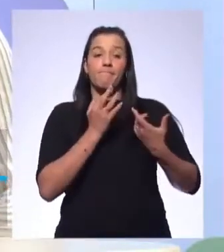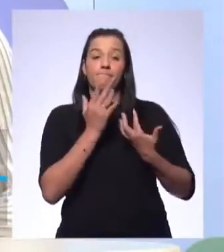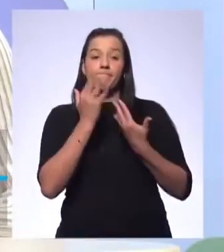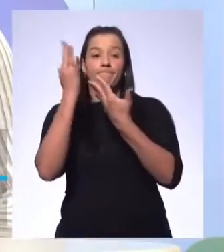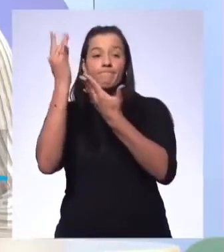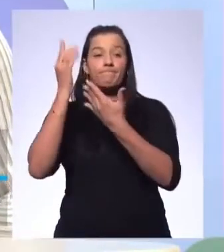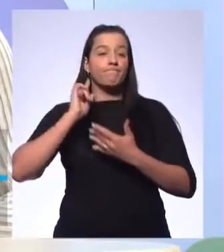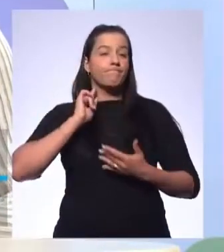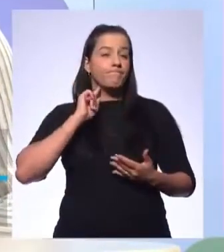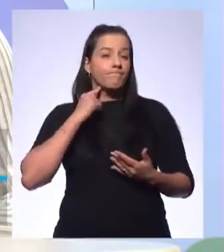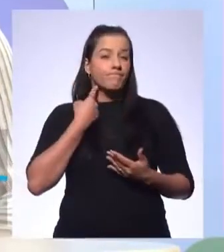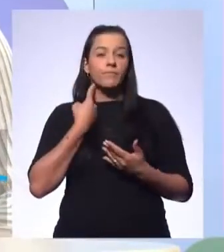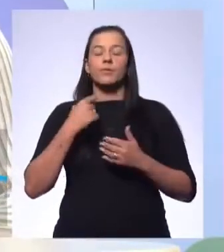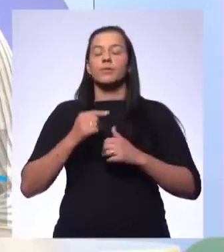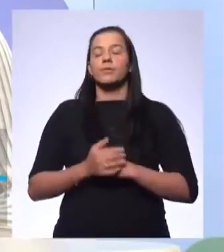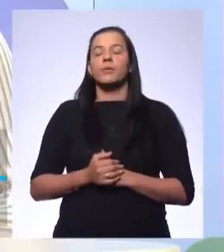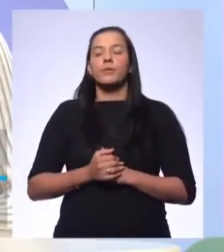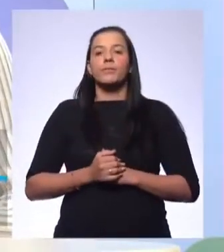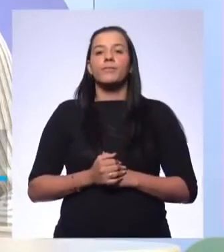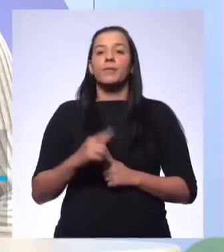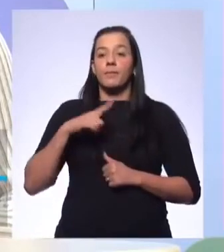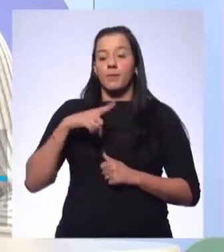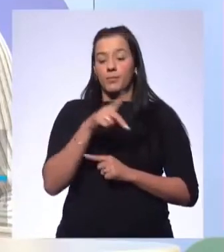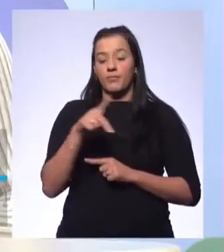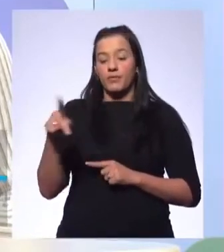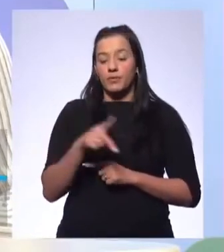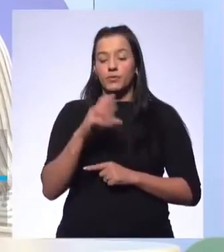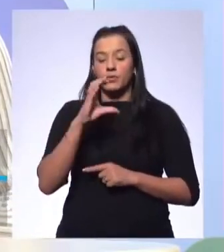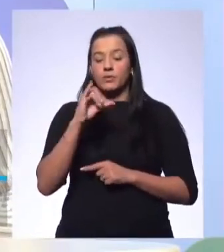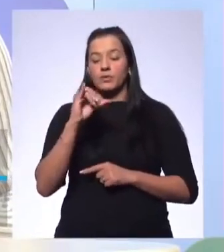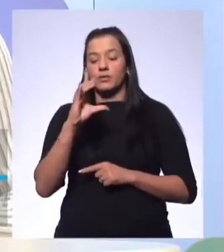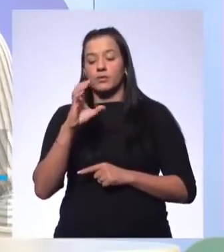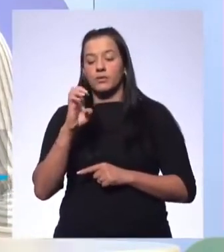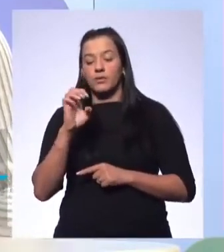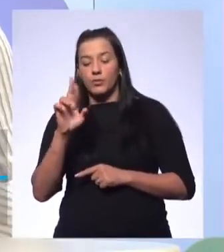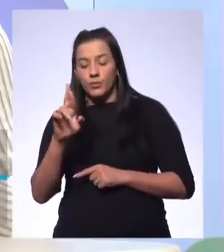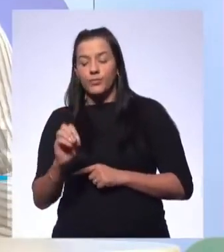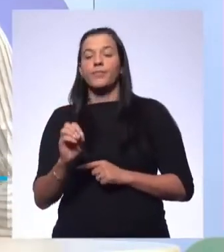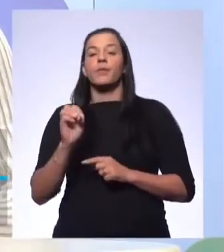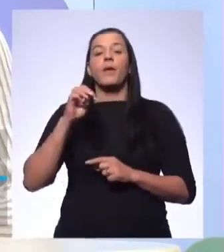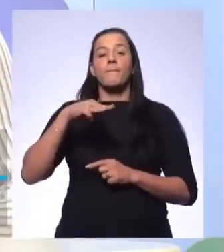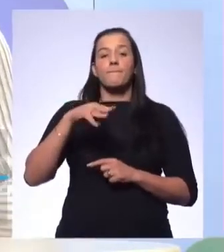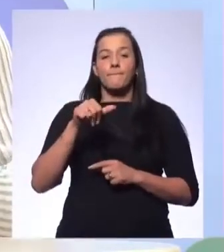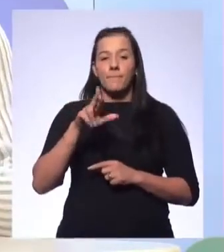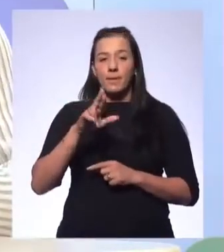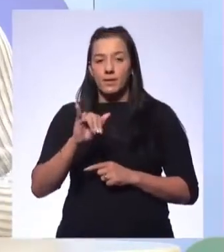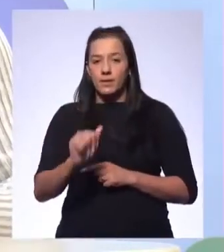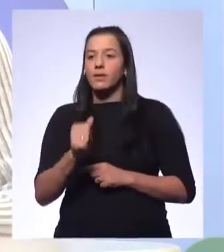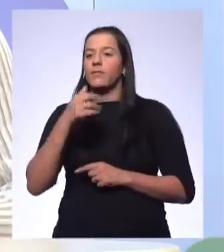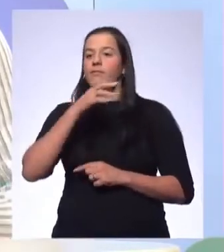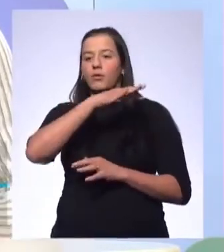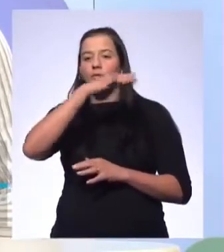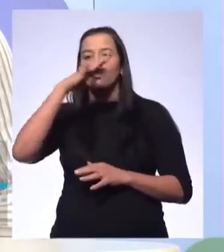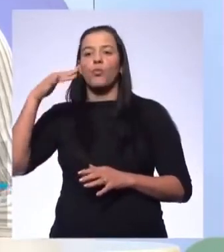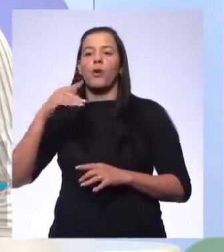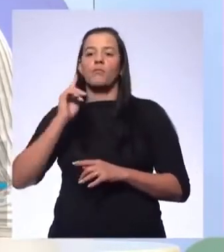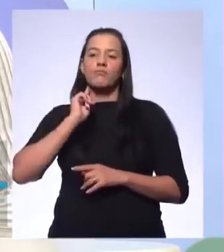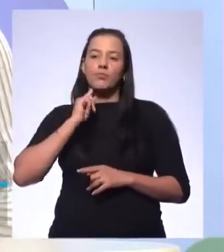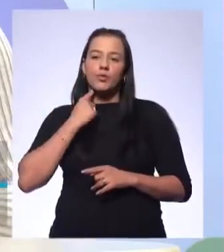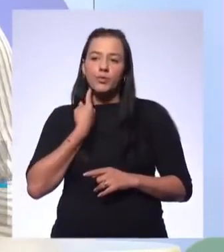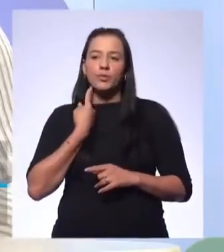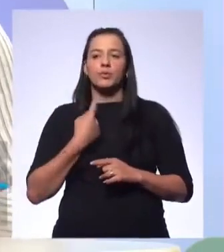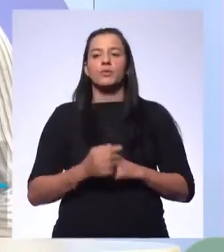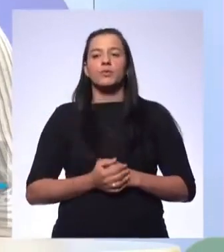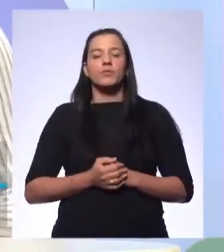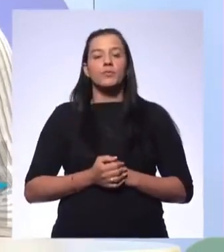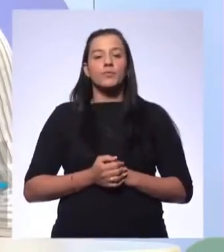da atmosfera, diz o professor Cícero, né, e também o Matheus. A Maria vai dizer poluição do ar, êxodo rural, né,